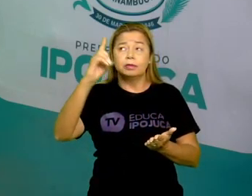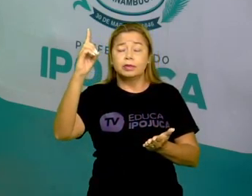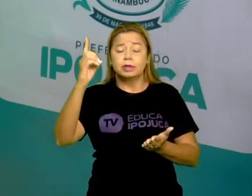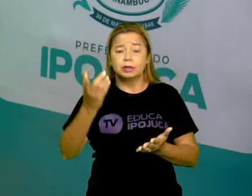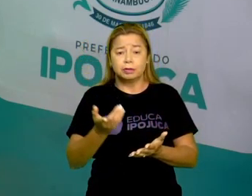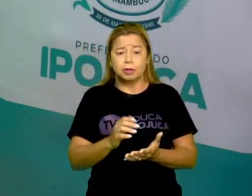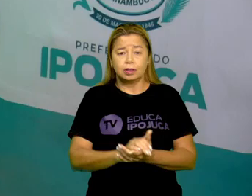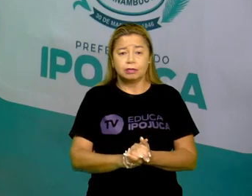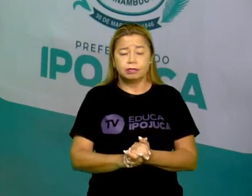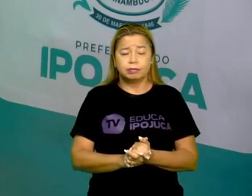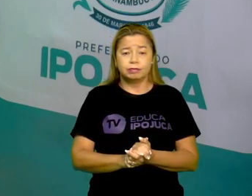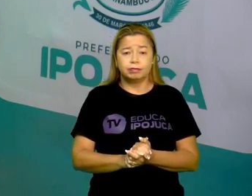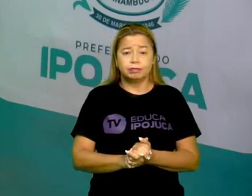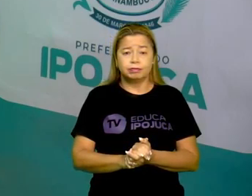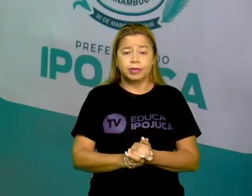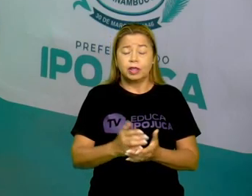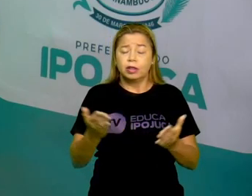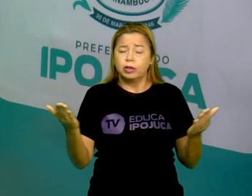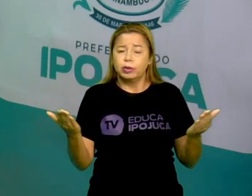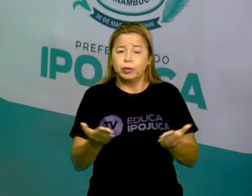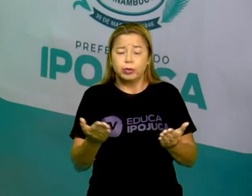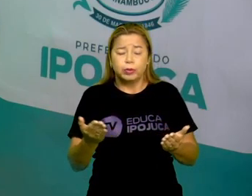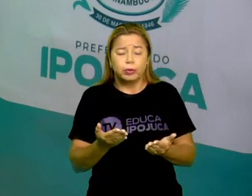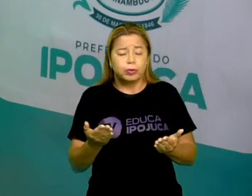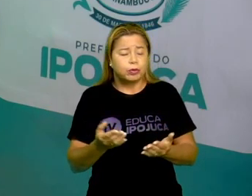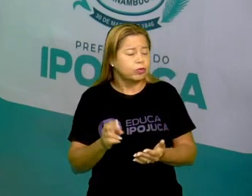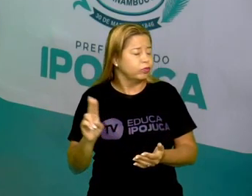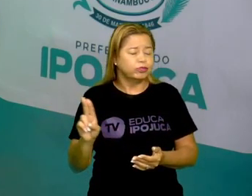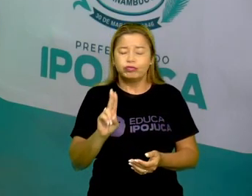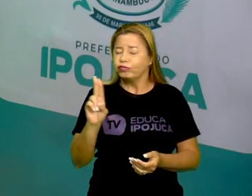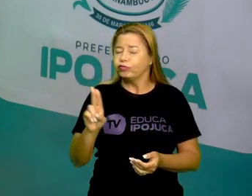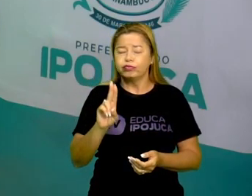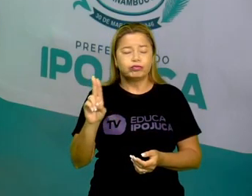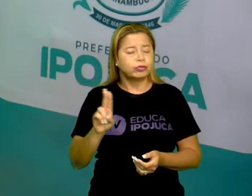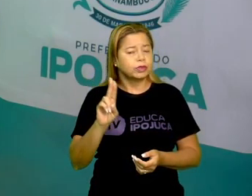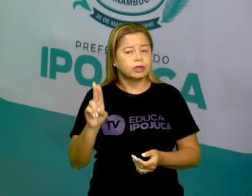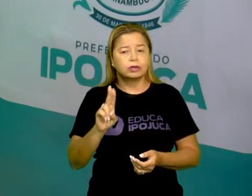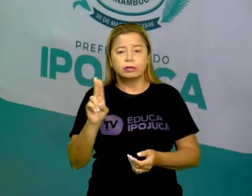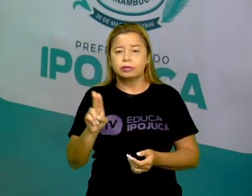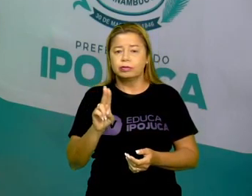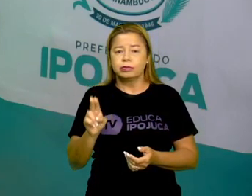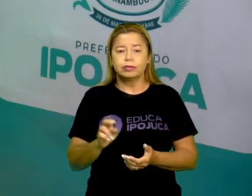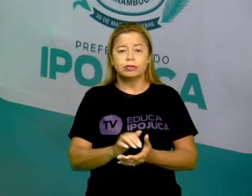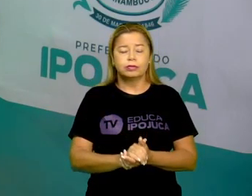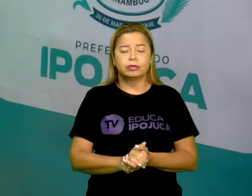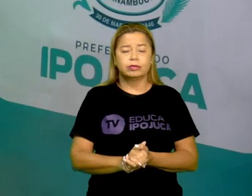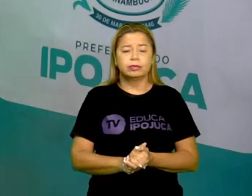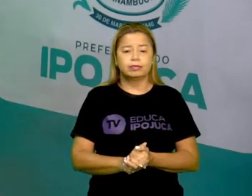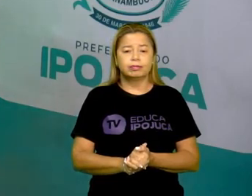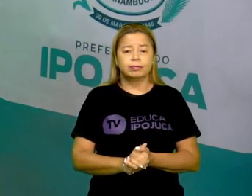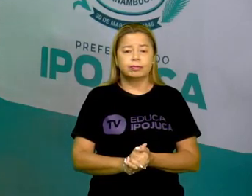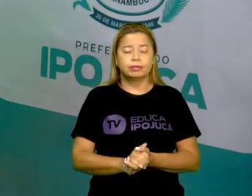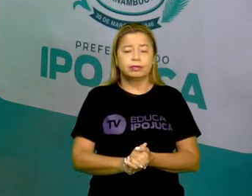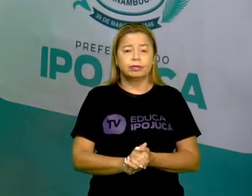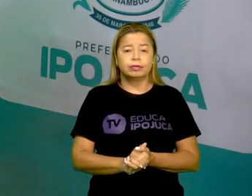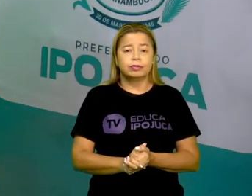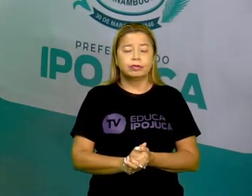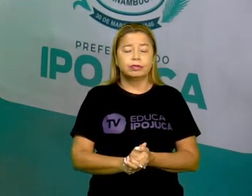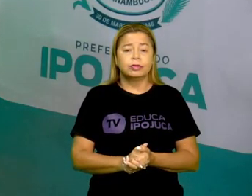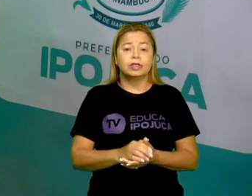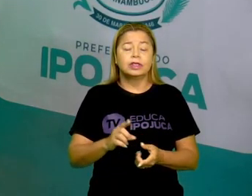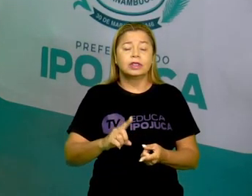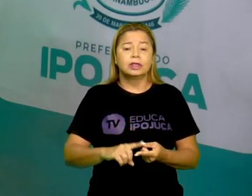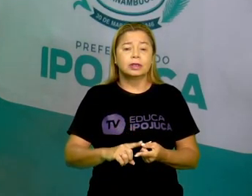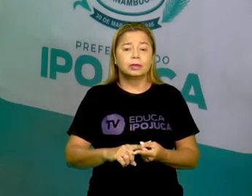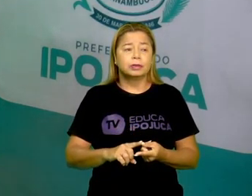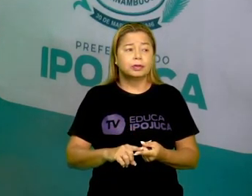são unidades o que a gente utiliza muito hoje em dia, mas que a gente pode ver em outras situações. Também a gente é muito